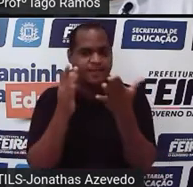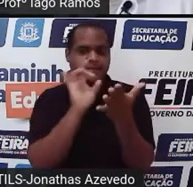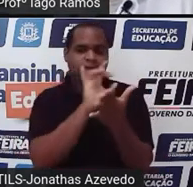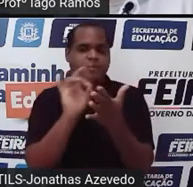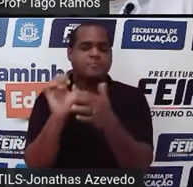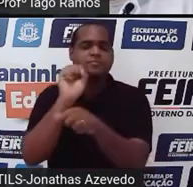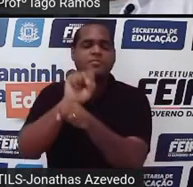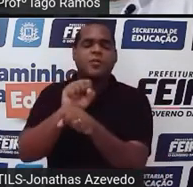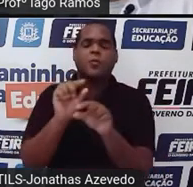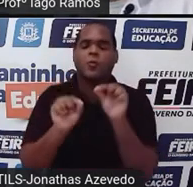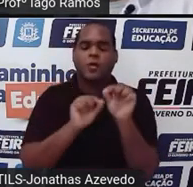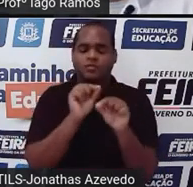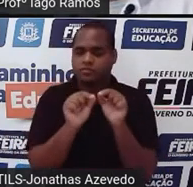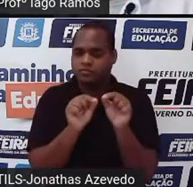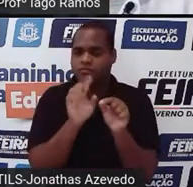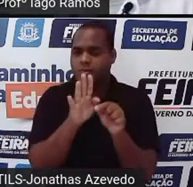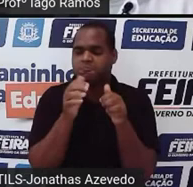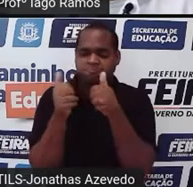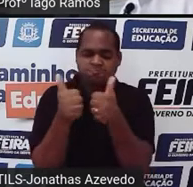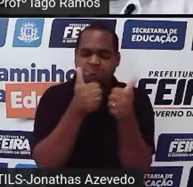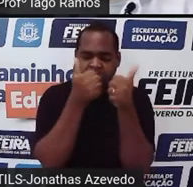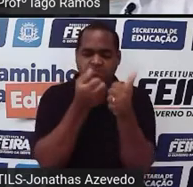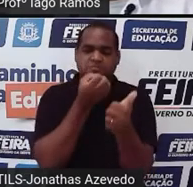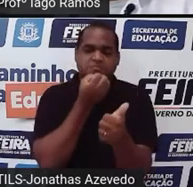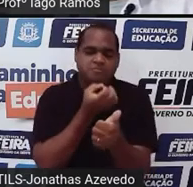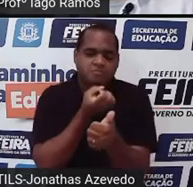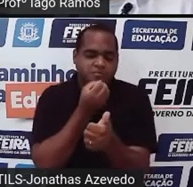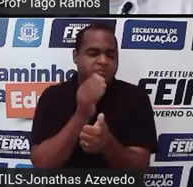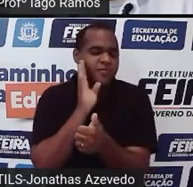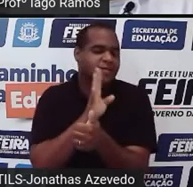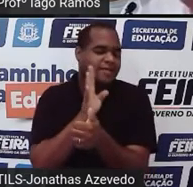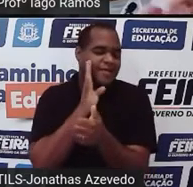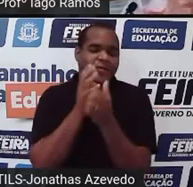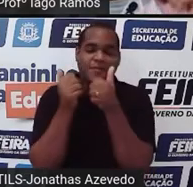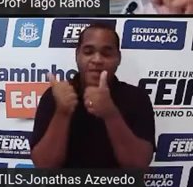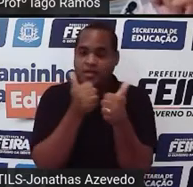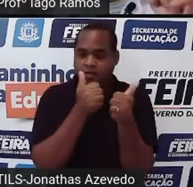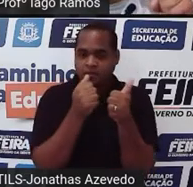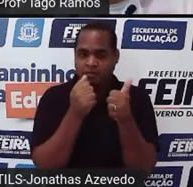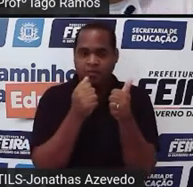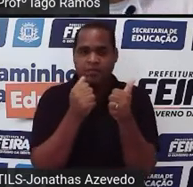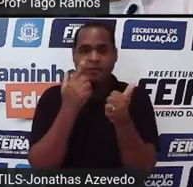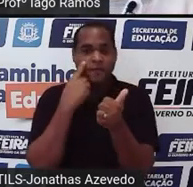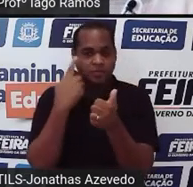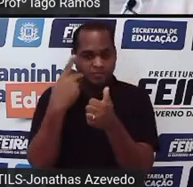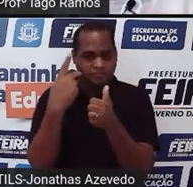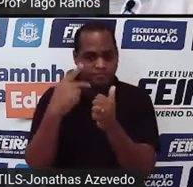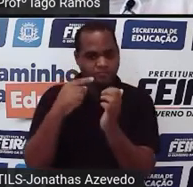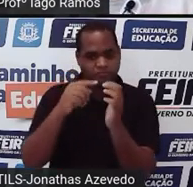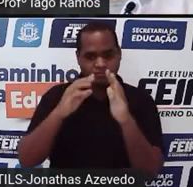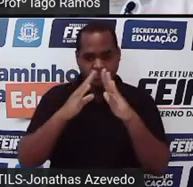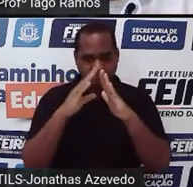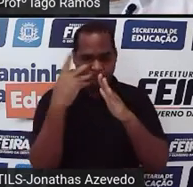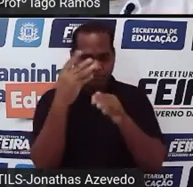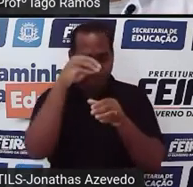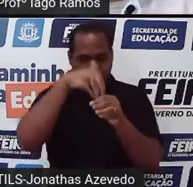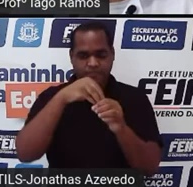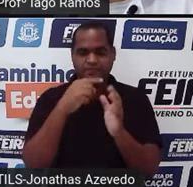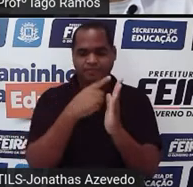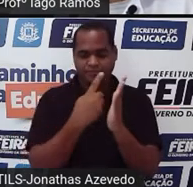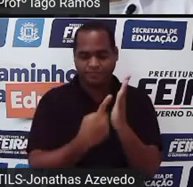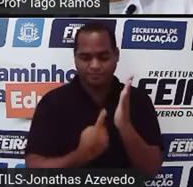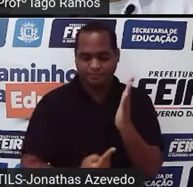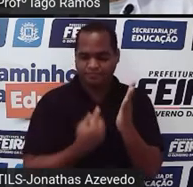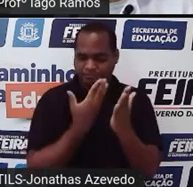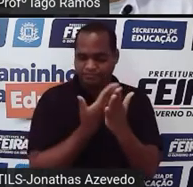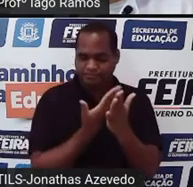parou mas o bacana o legal vai ser você ter aí em mãos né o seu caderno caderno que você